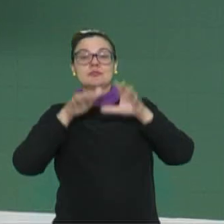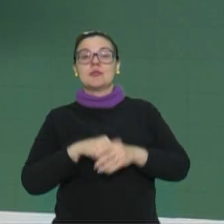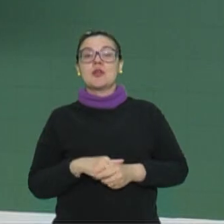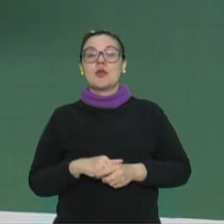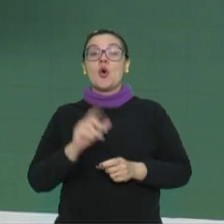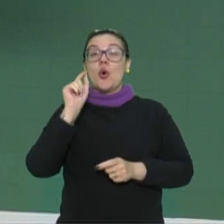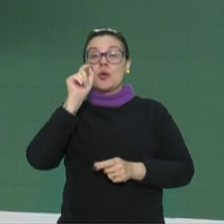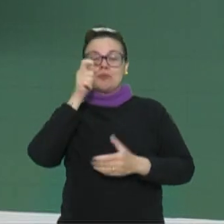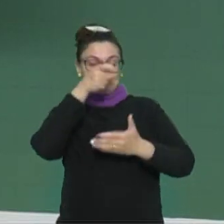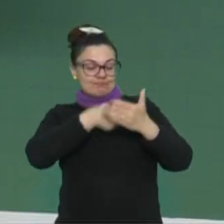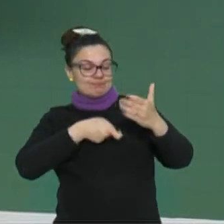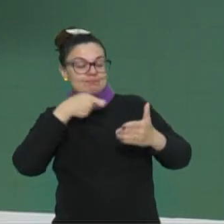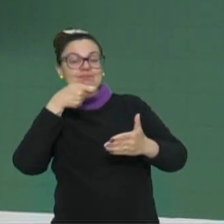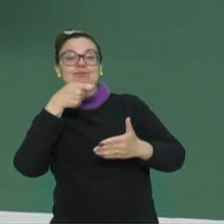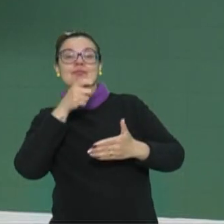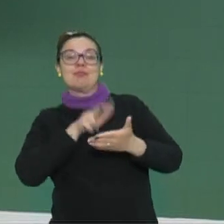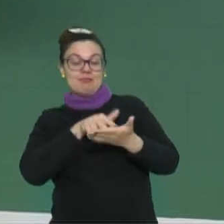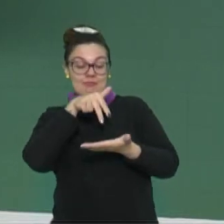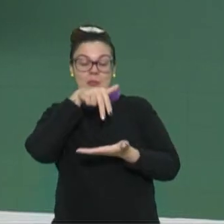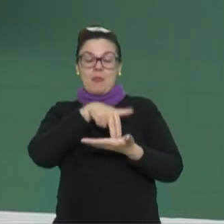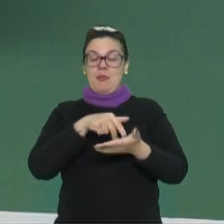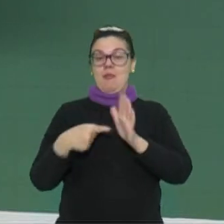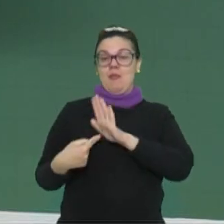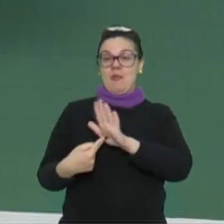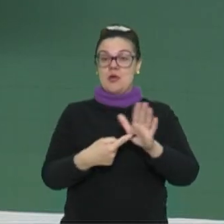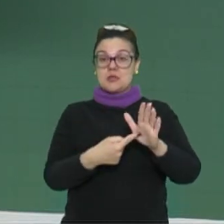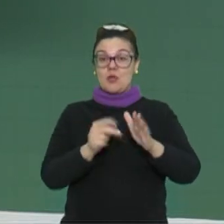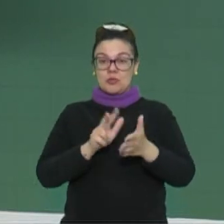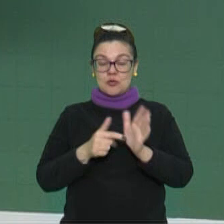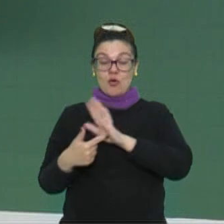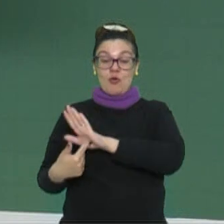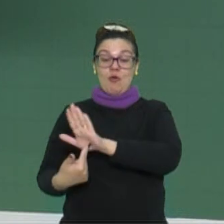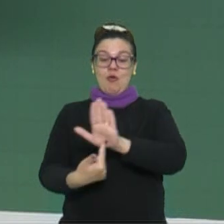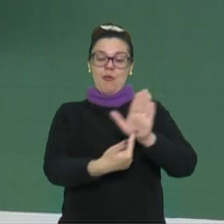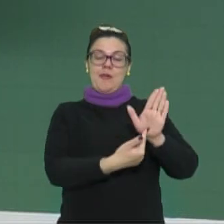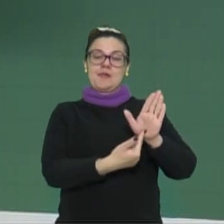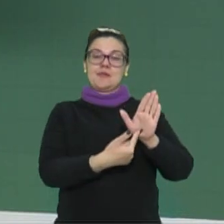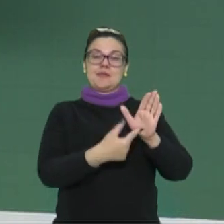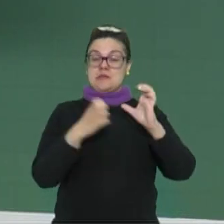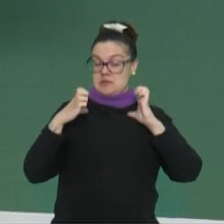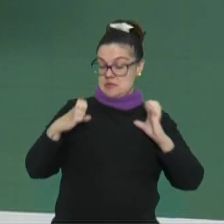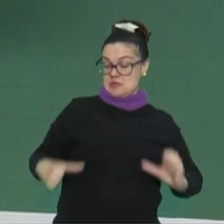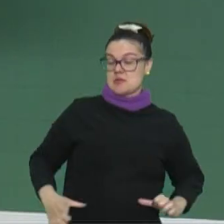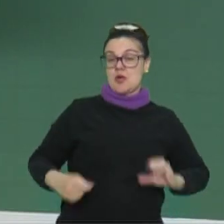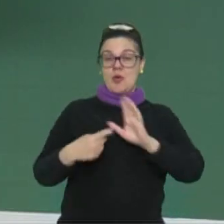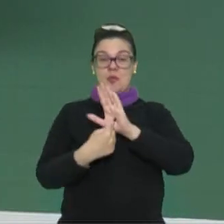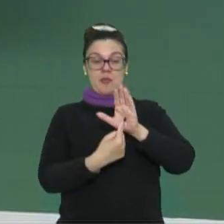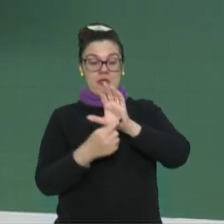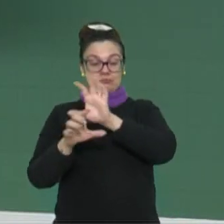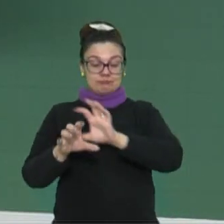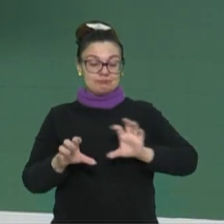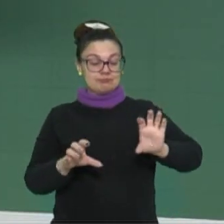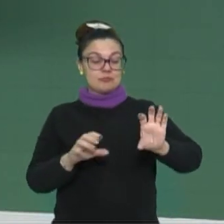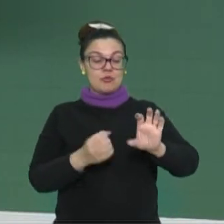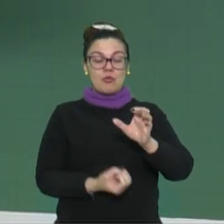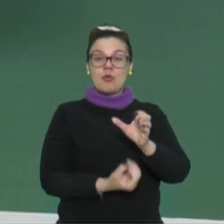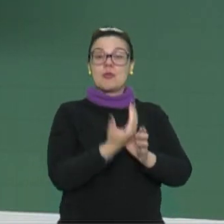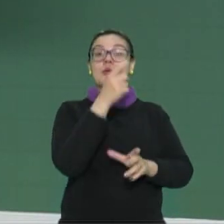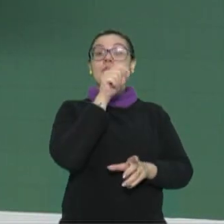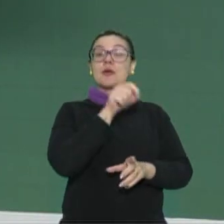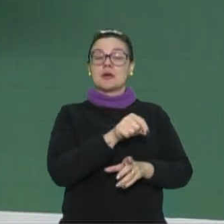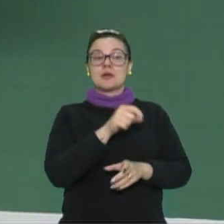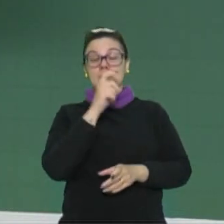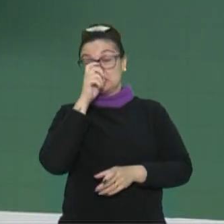o protestantismo traz. Ou seja, quando a moral protestante começa a ser fundamentada, ela surge dessa questão